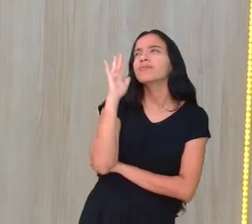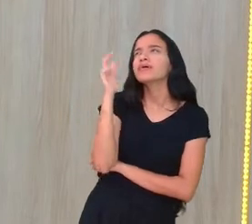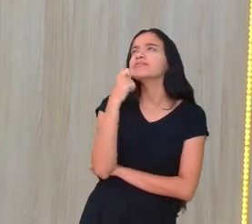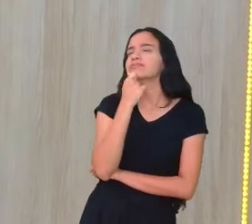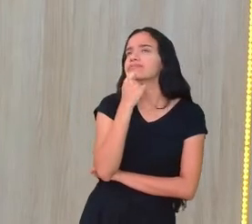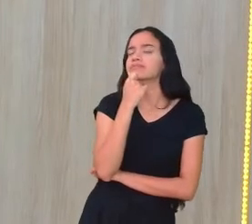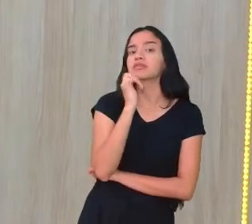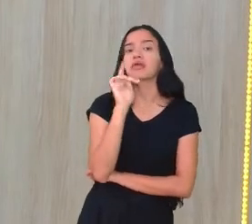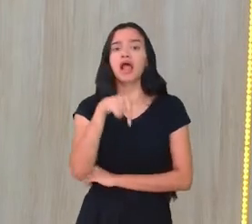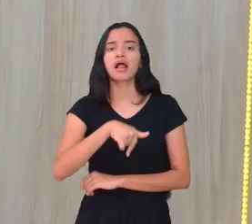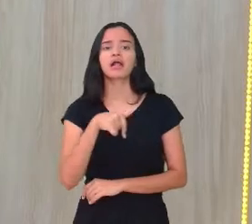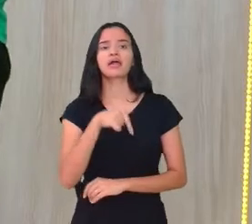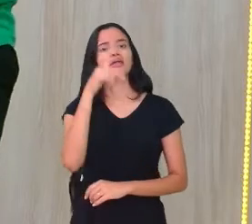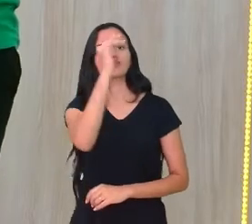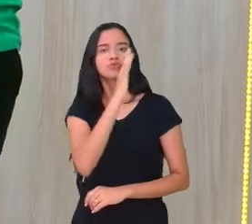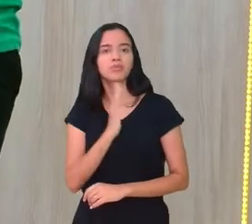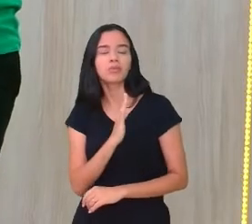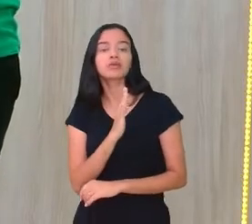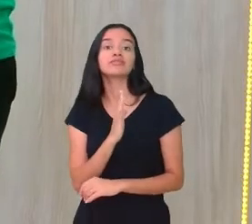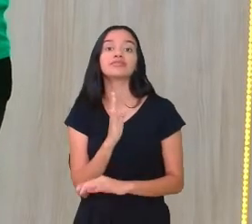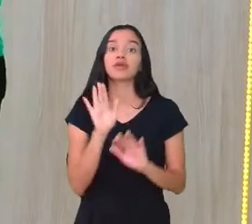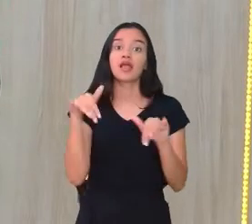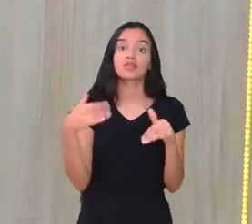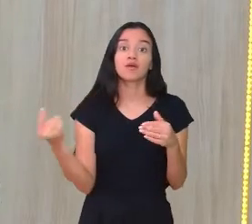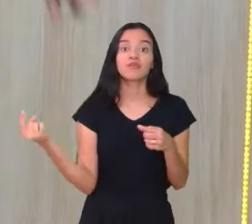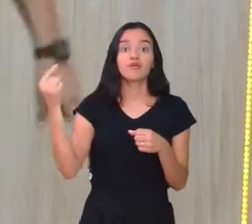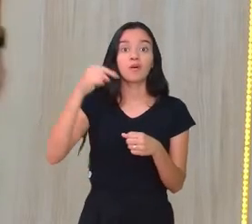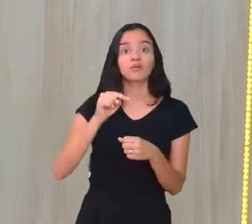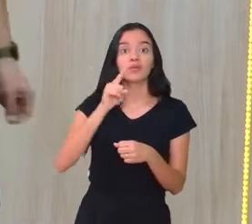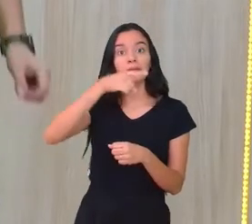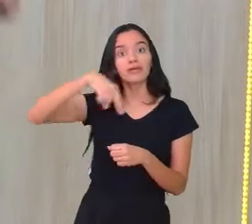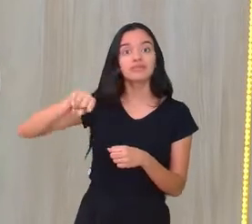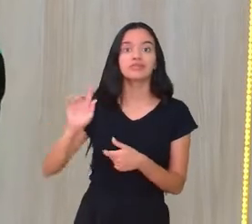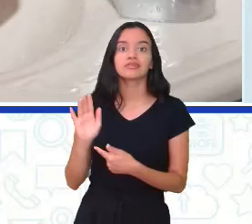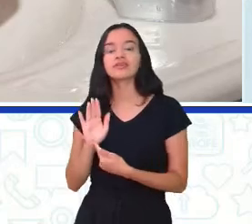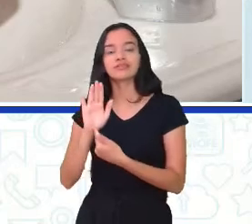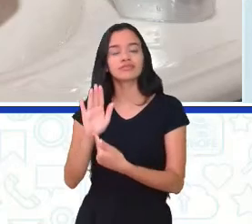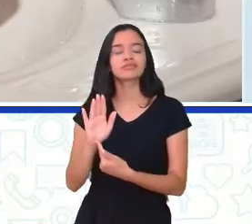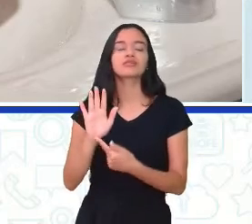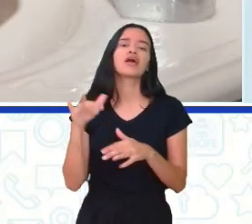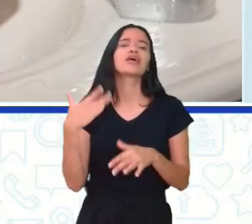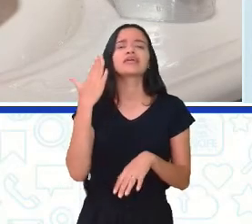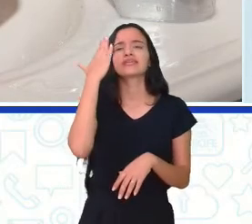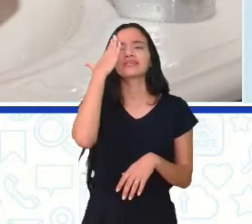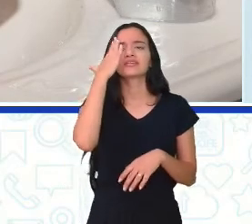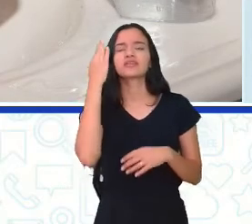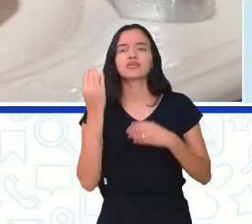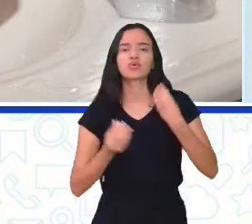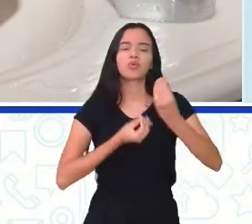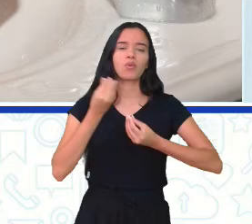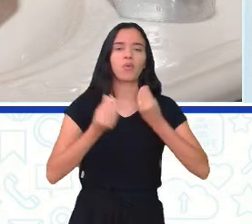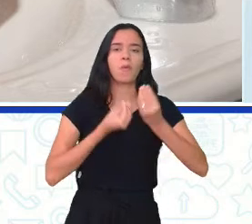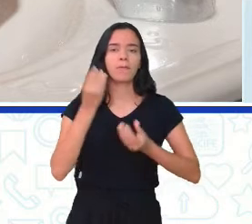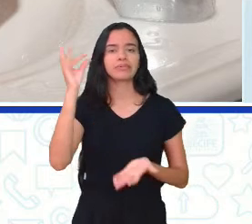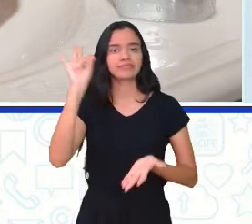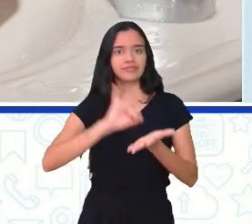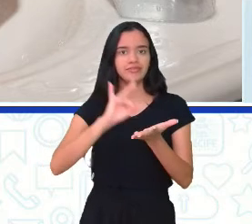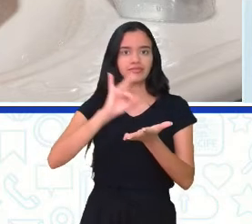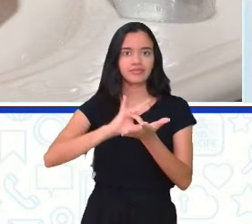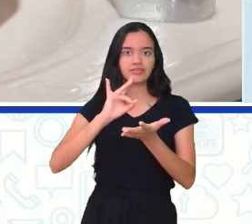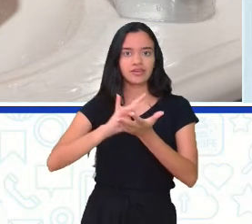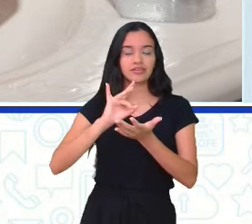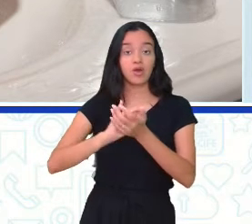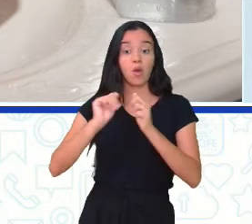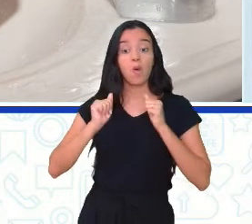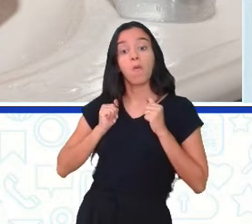escala do Brasil, né? Então, voltando aqui para vocês entenderem como é, de fato, uma ação